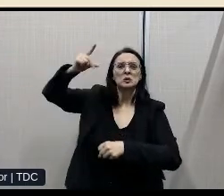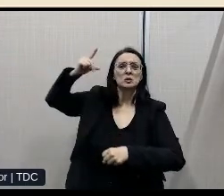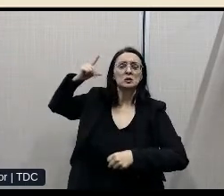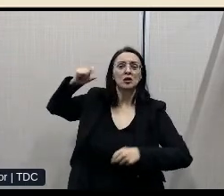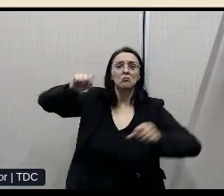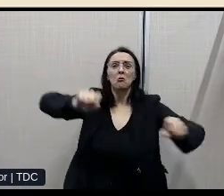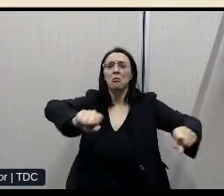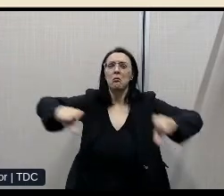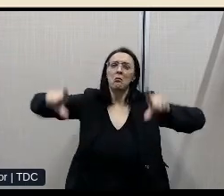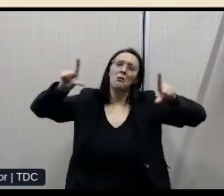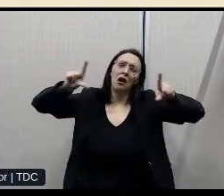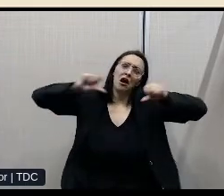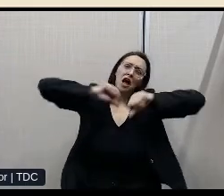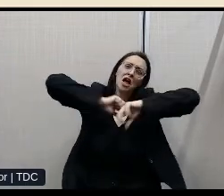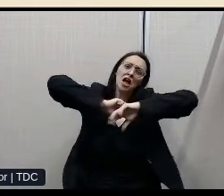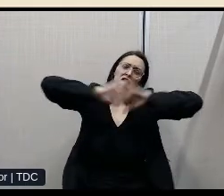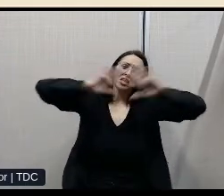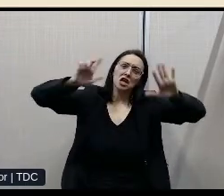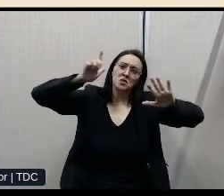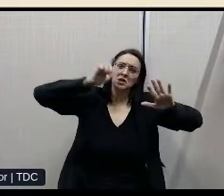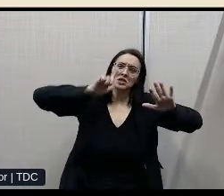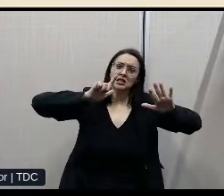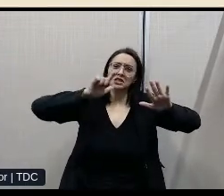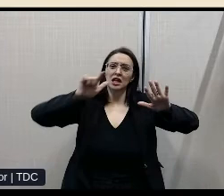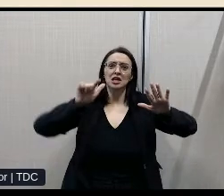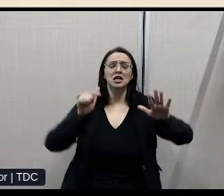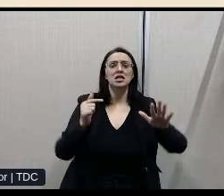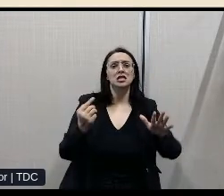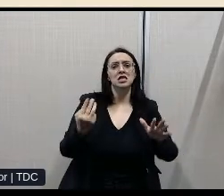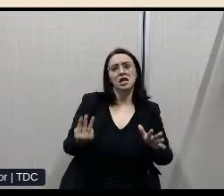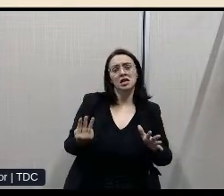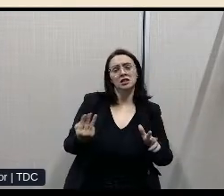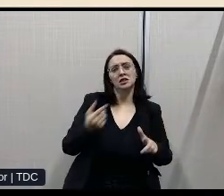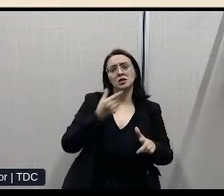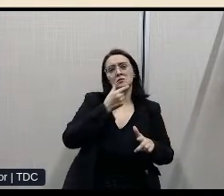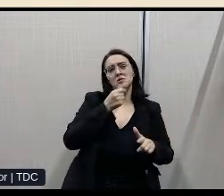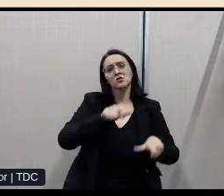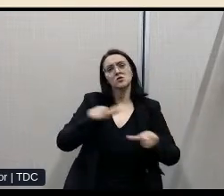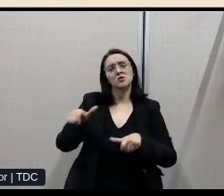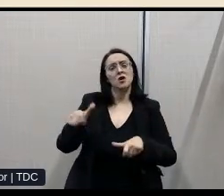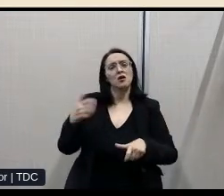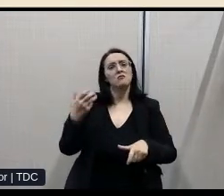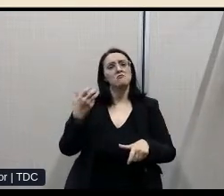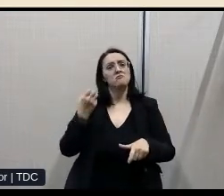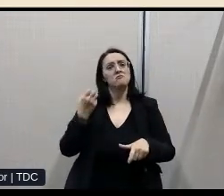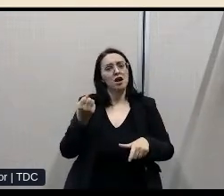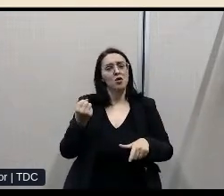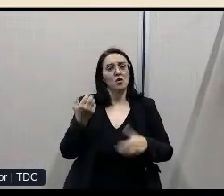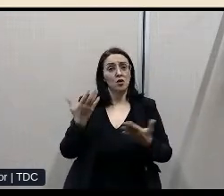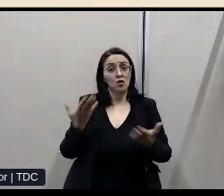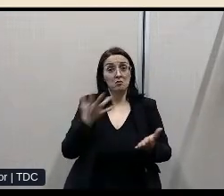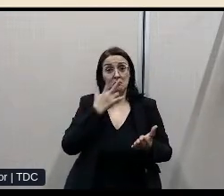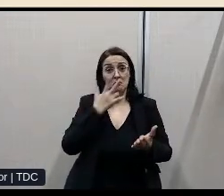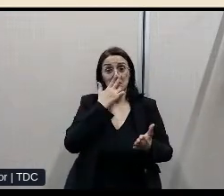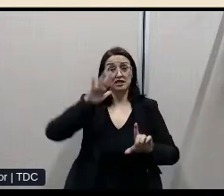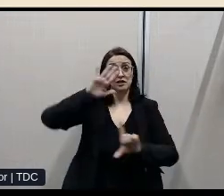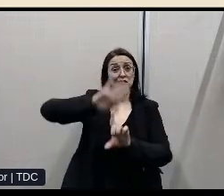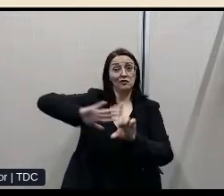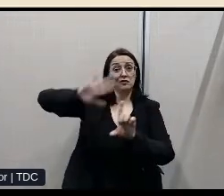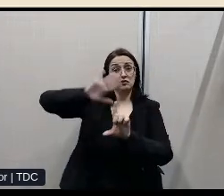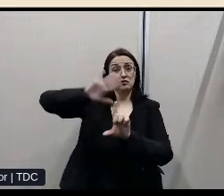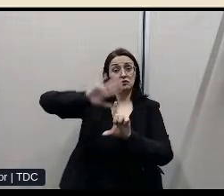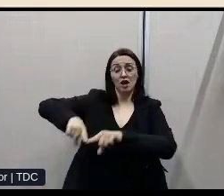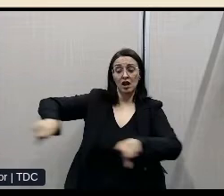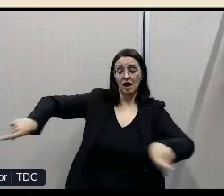está nítida. A gente consegue ver 3 meninos brancos, com o fundo de um que parece ser um lago